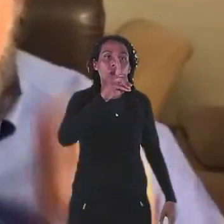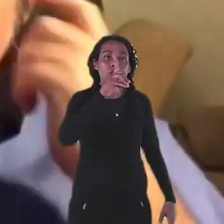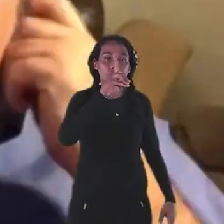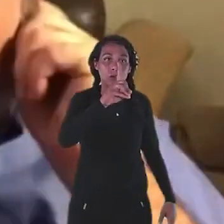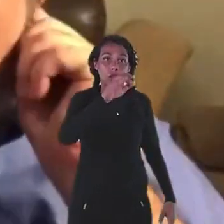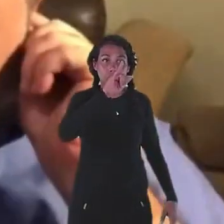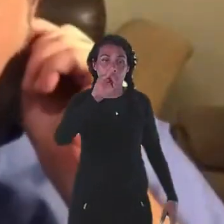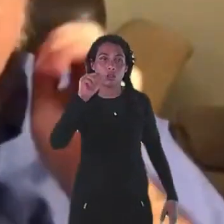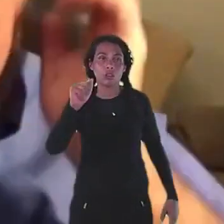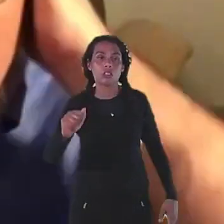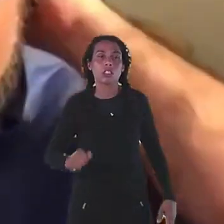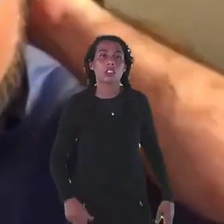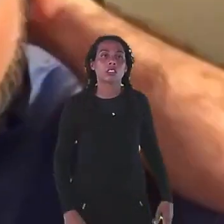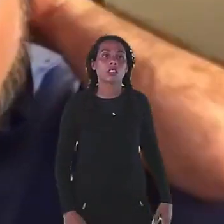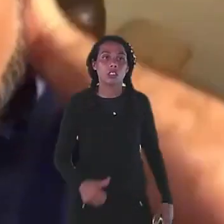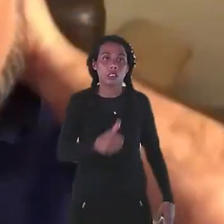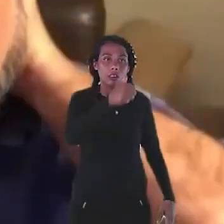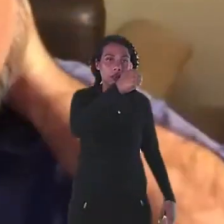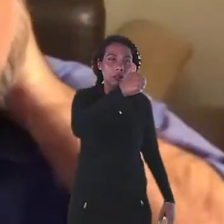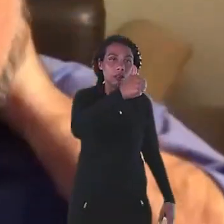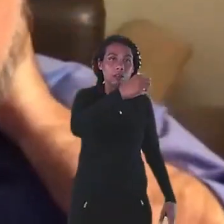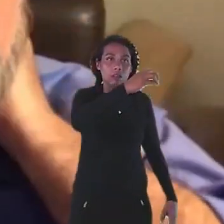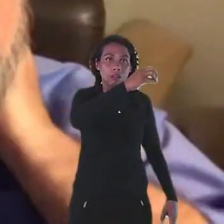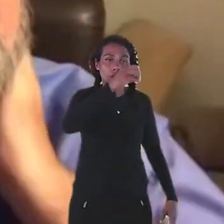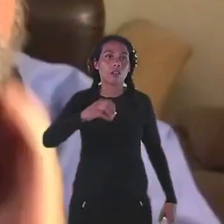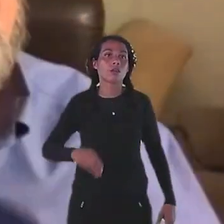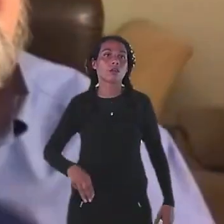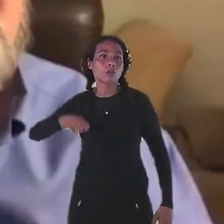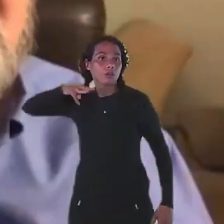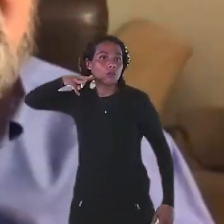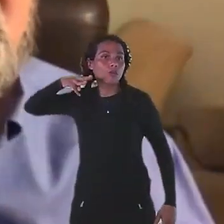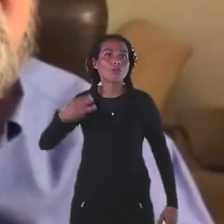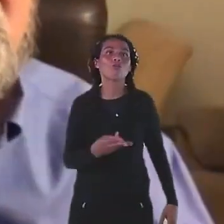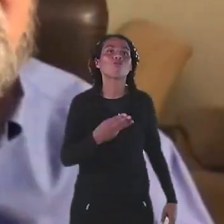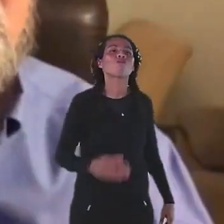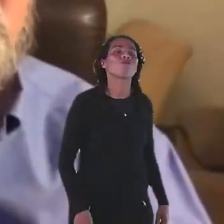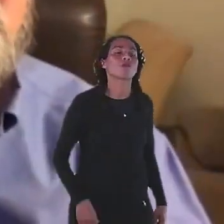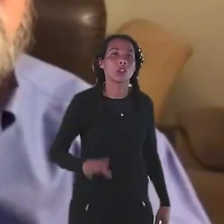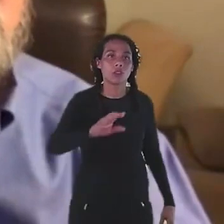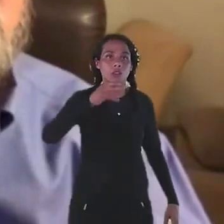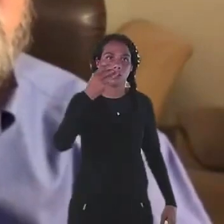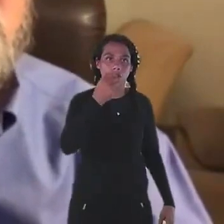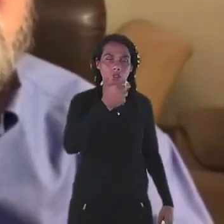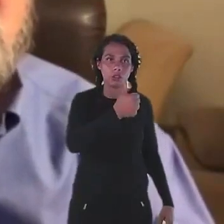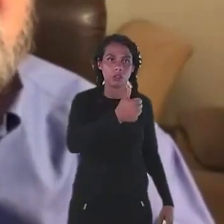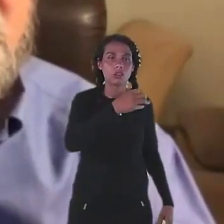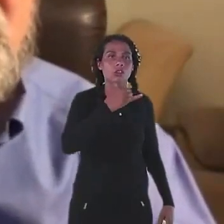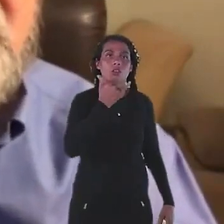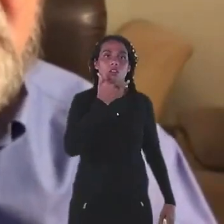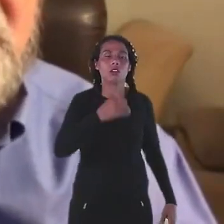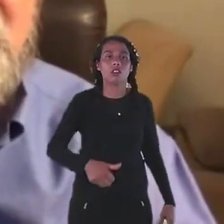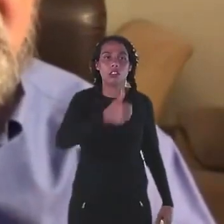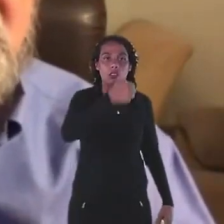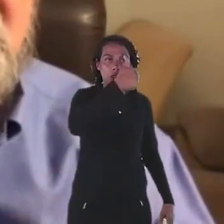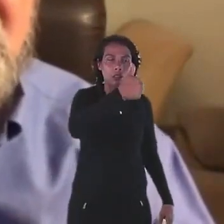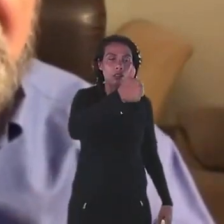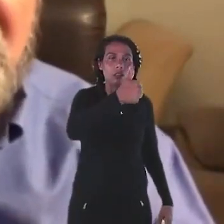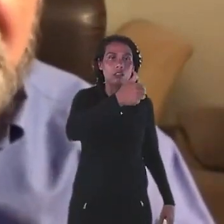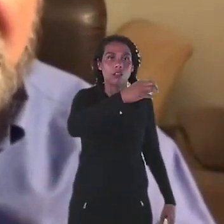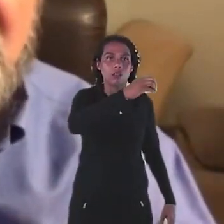essa batalha é muito peculiar, um dos 2 maiores desastres da história das Forças